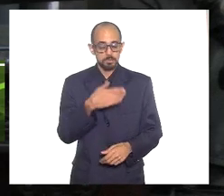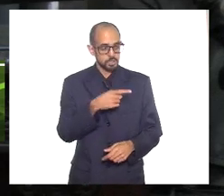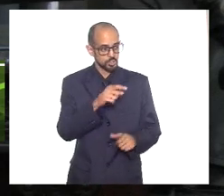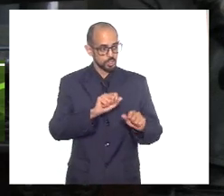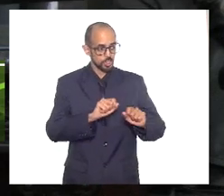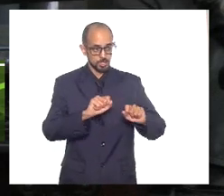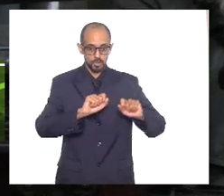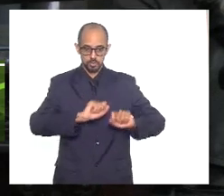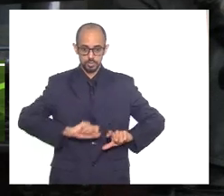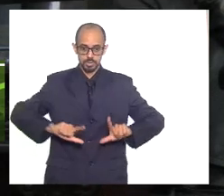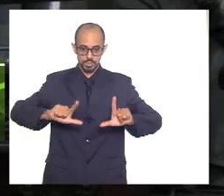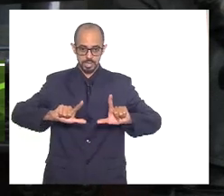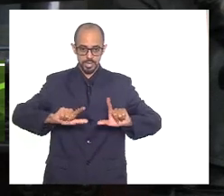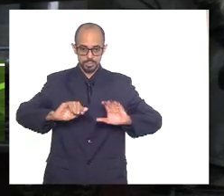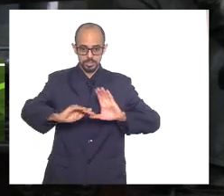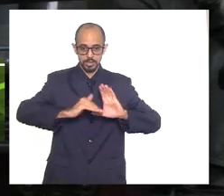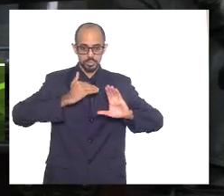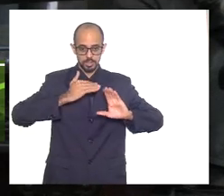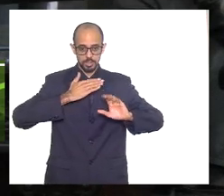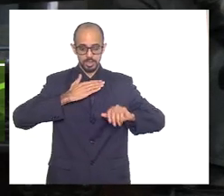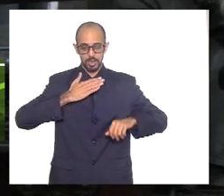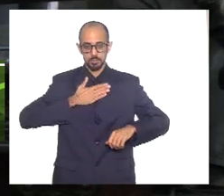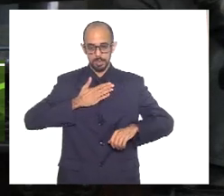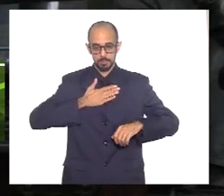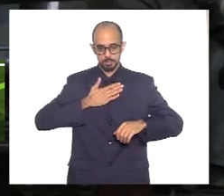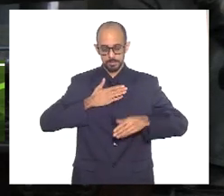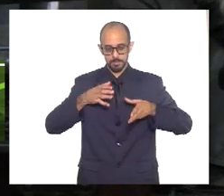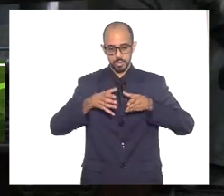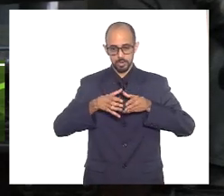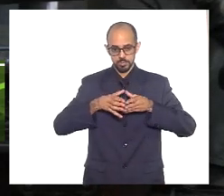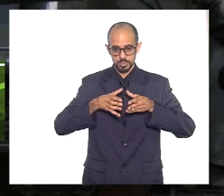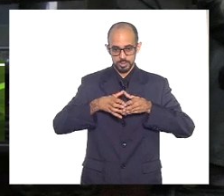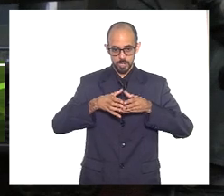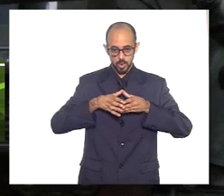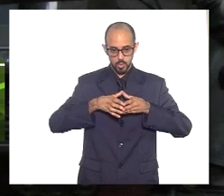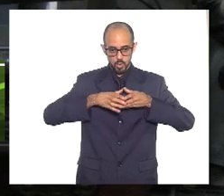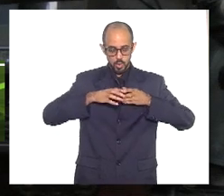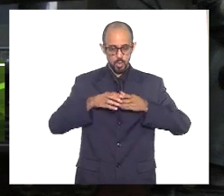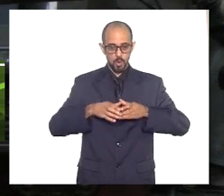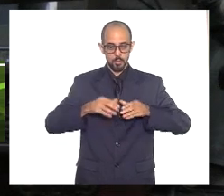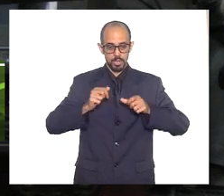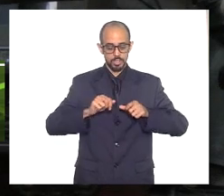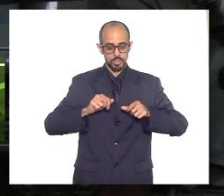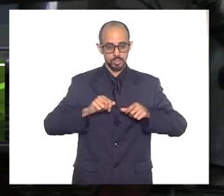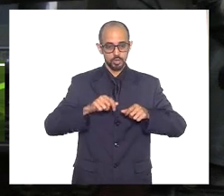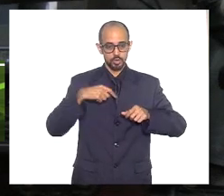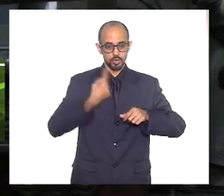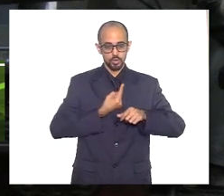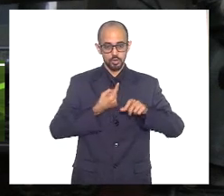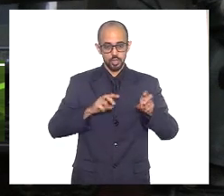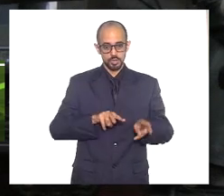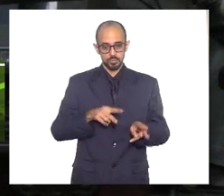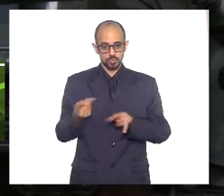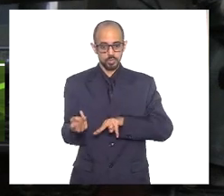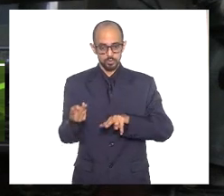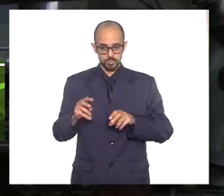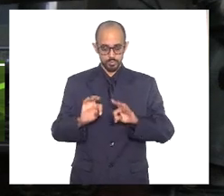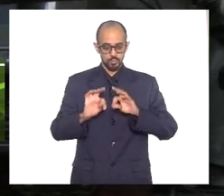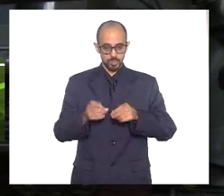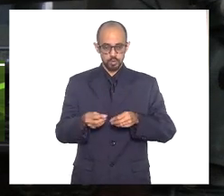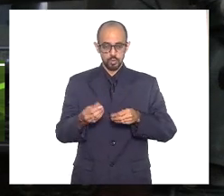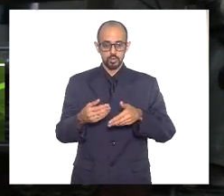exposto seja entregue a essa comissão de modo que possa ser repassado aos seus membros e arquivado.